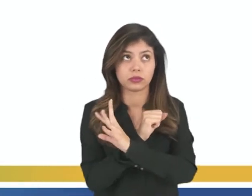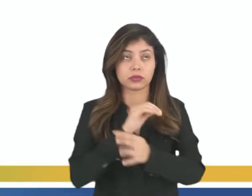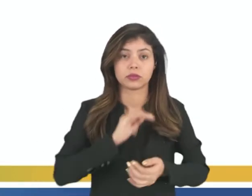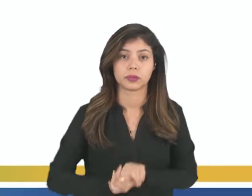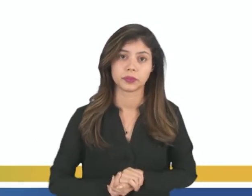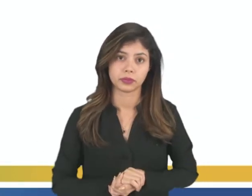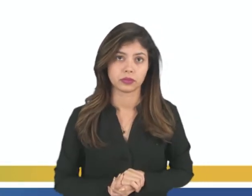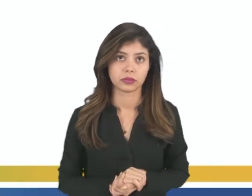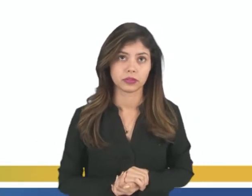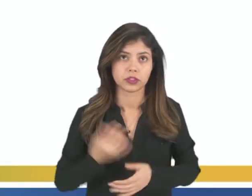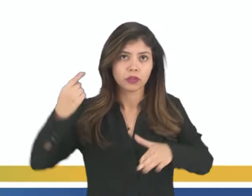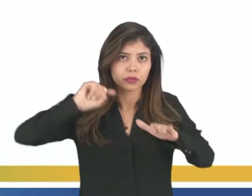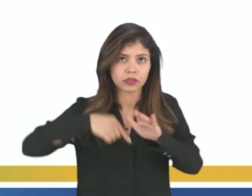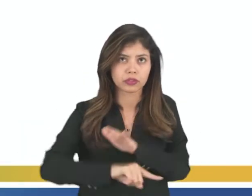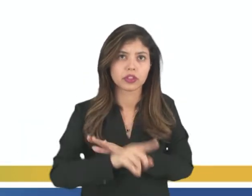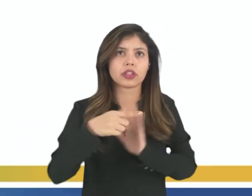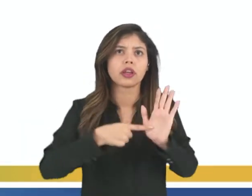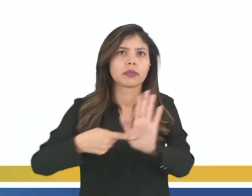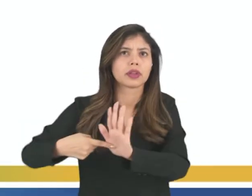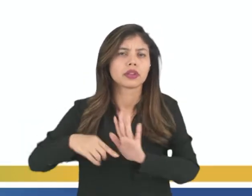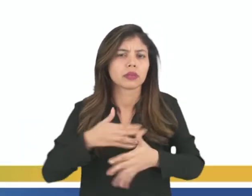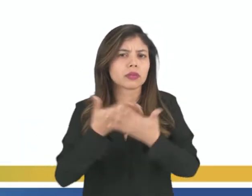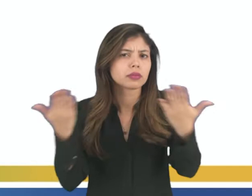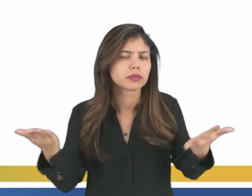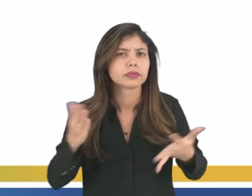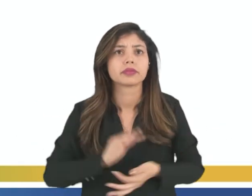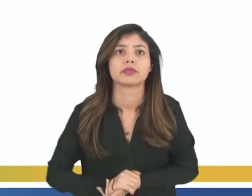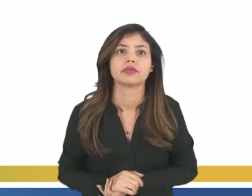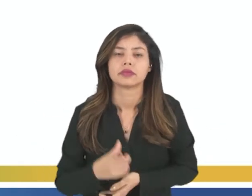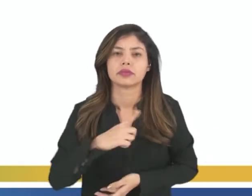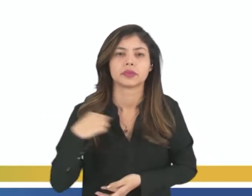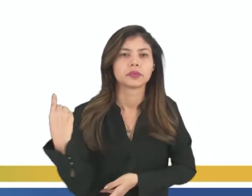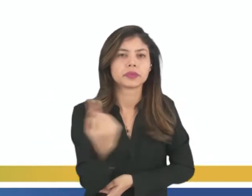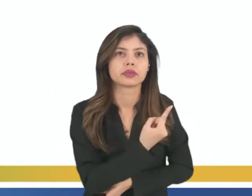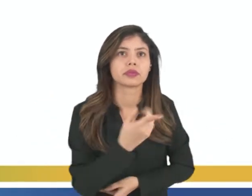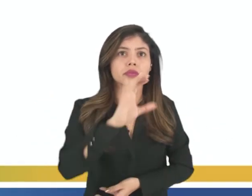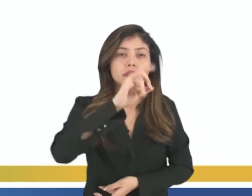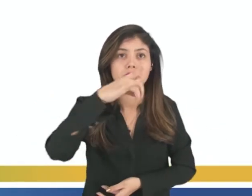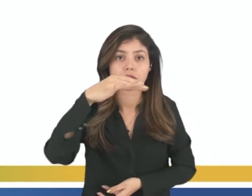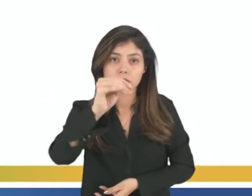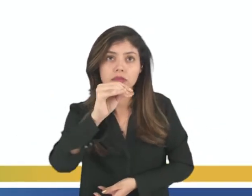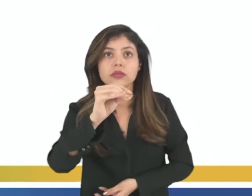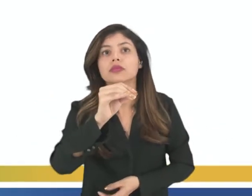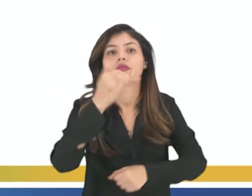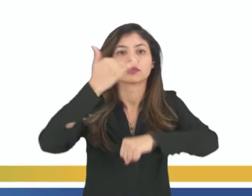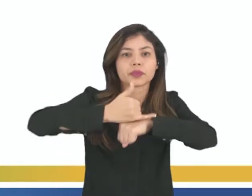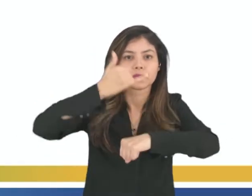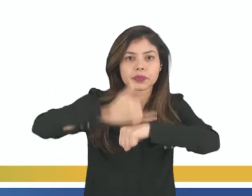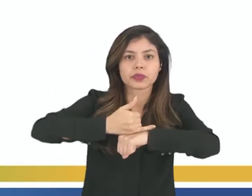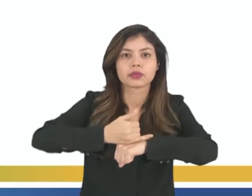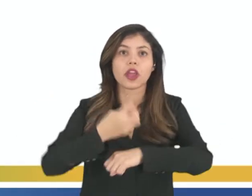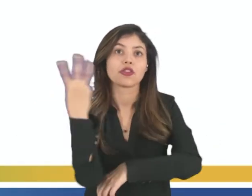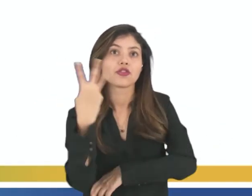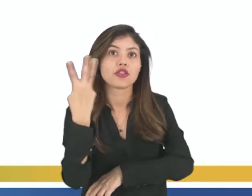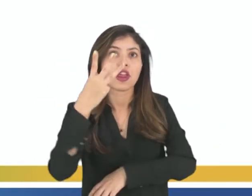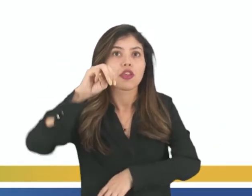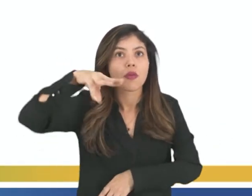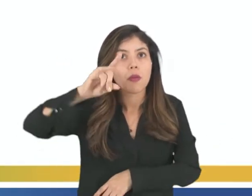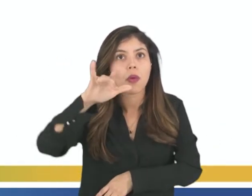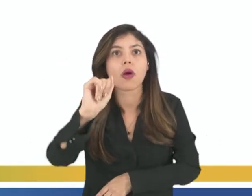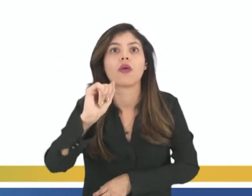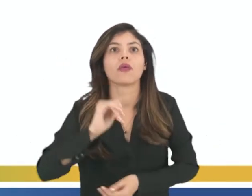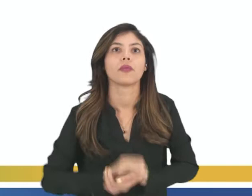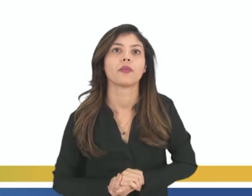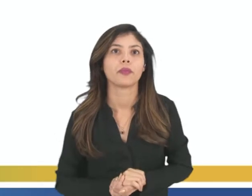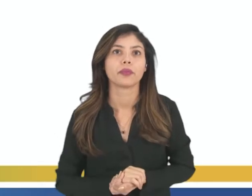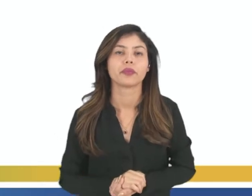de obtenção do ferro fundido é representada pela reação. Então nós temos aí óxido férrico mais 3 mols de monóxido de